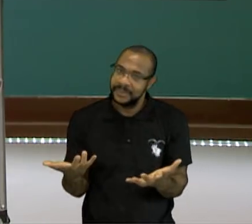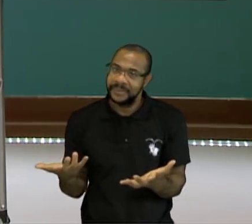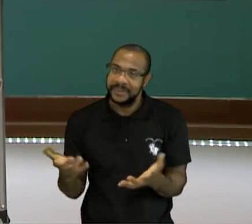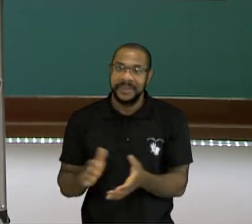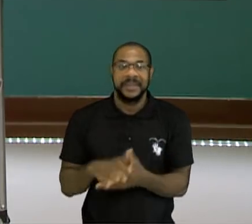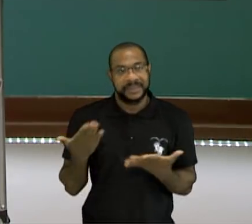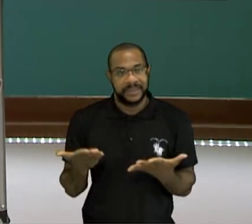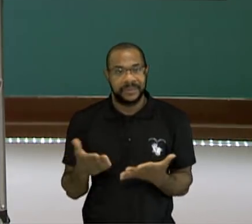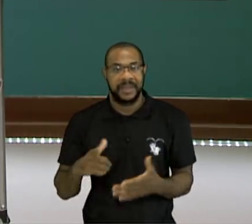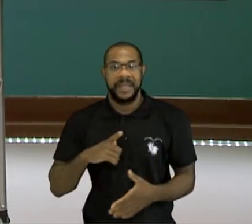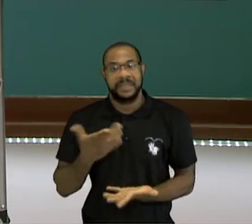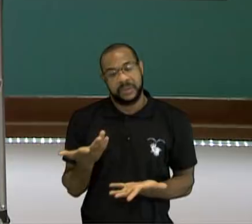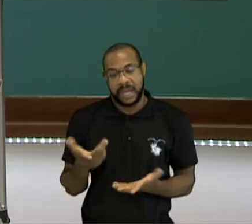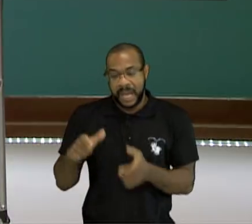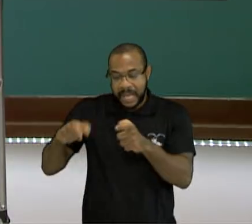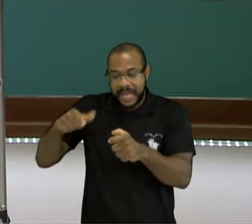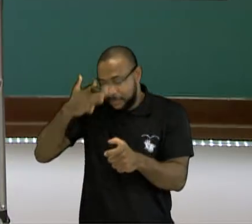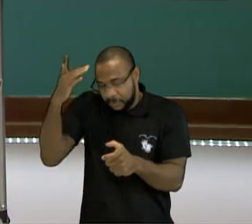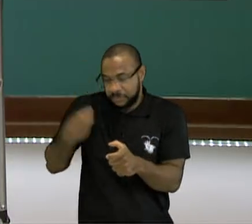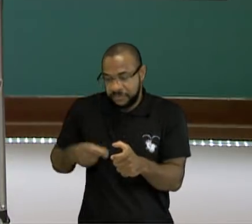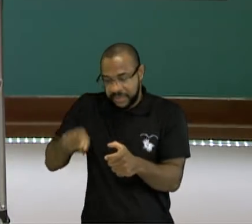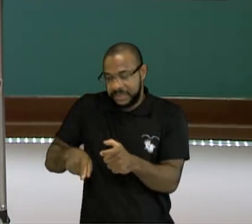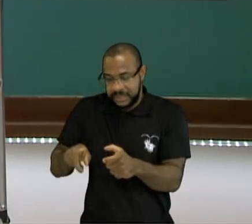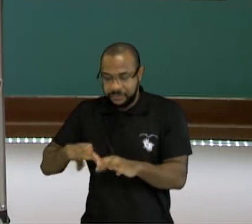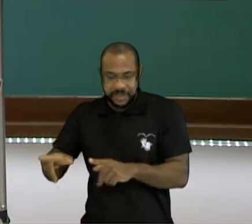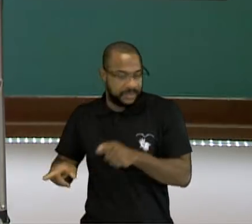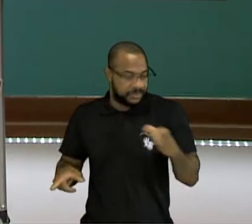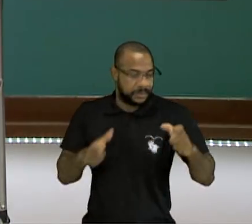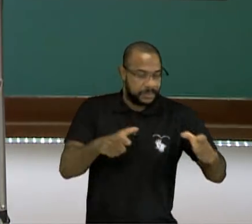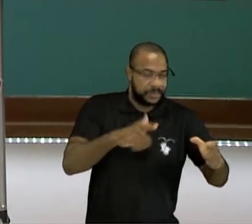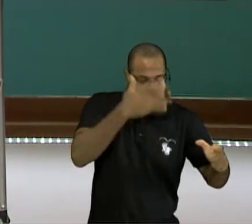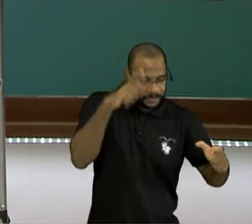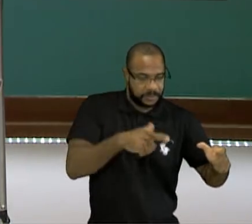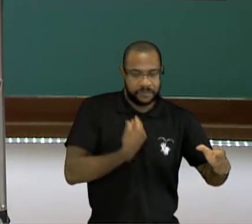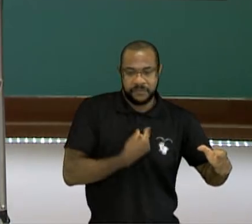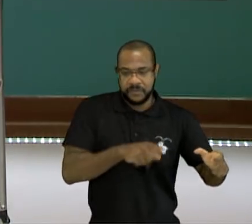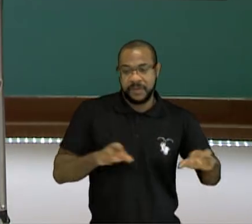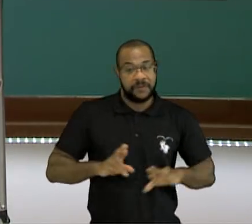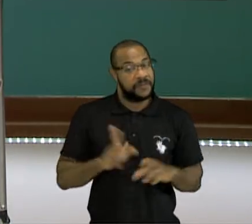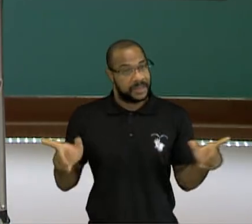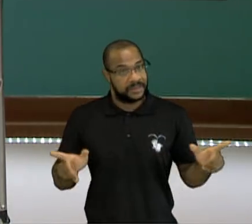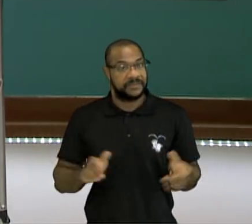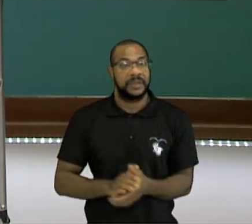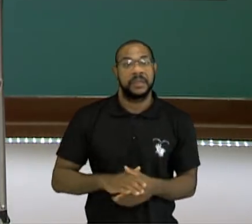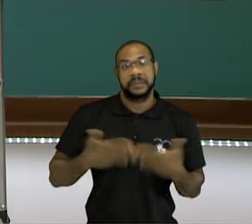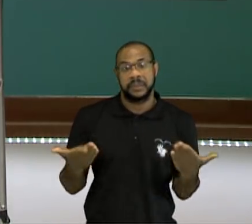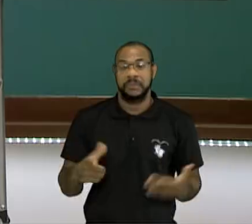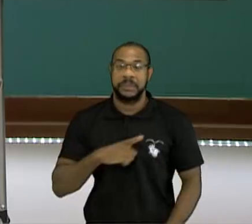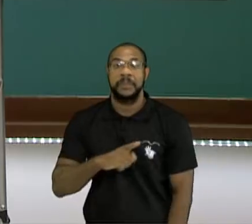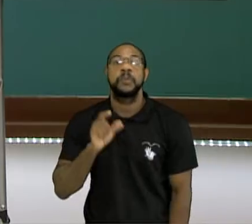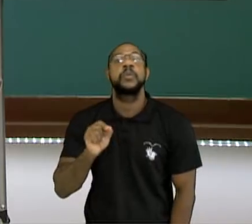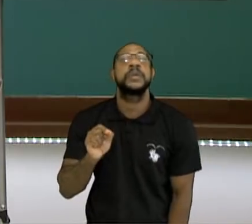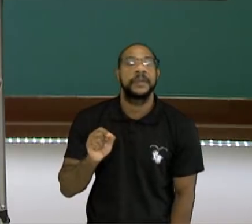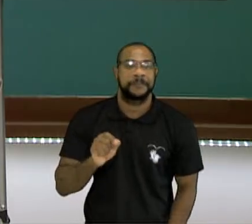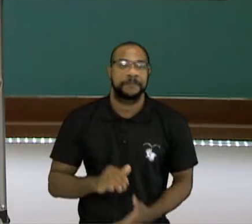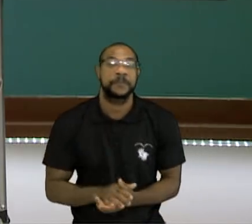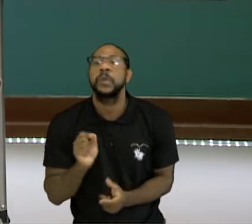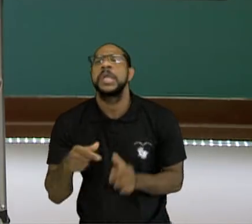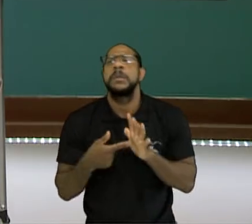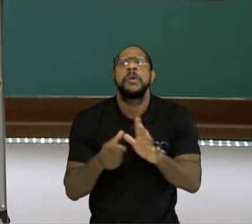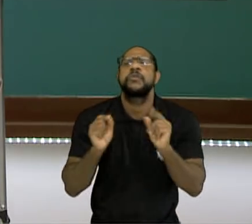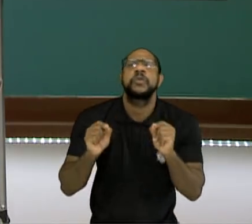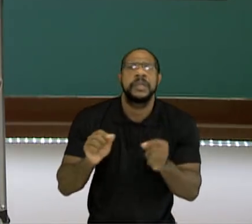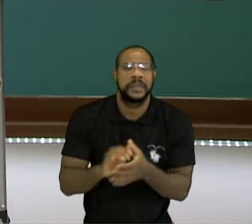as pessoas vivem em diferentes lugares e de diferentes maneiras, né? E aí nós temos ali, o que ele revela para